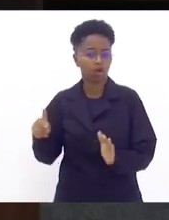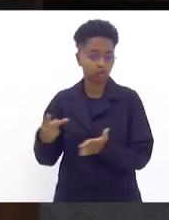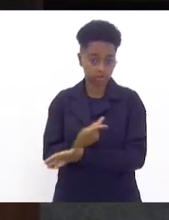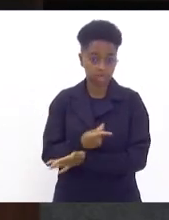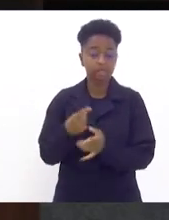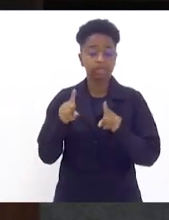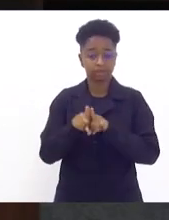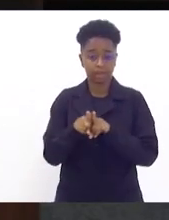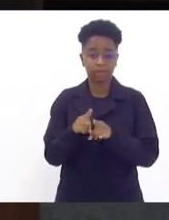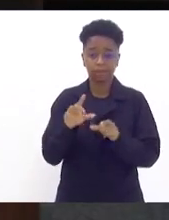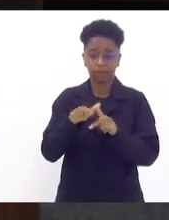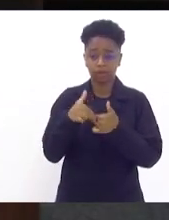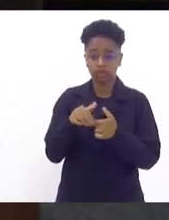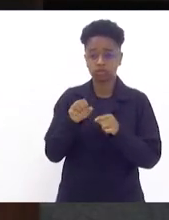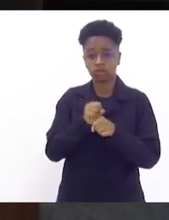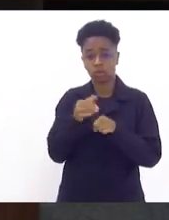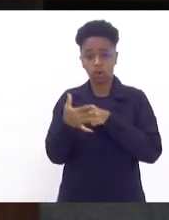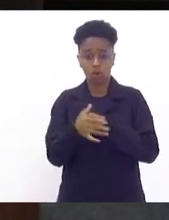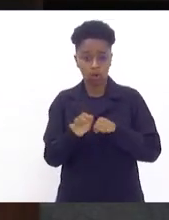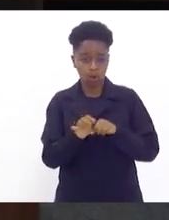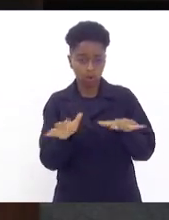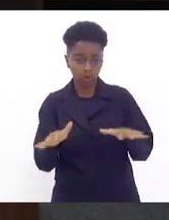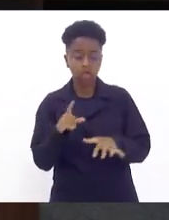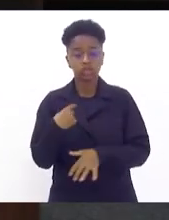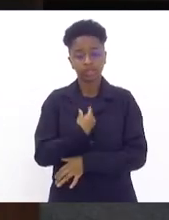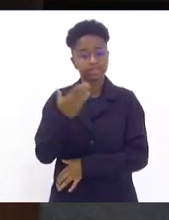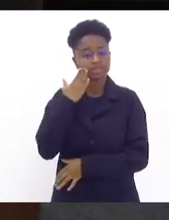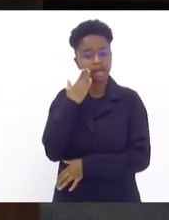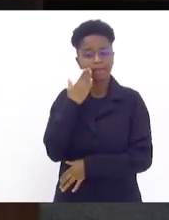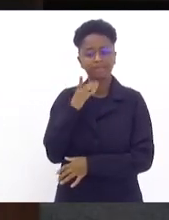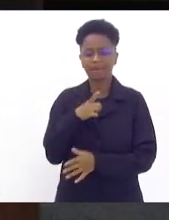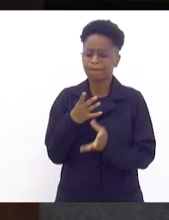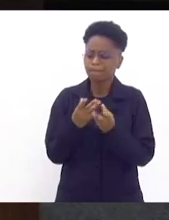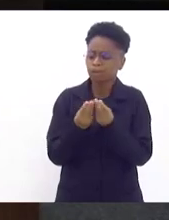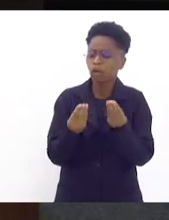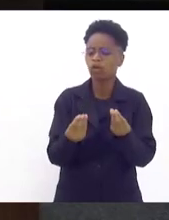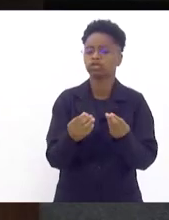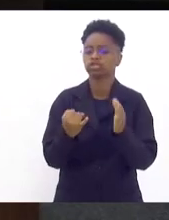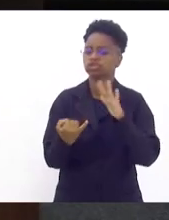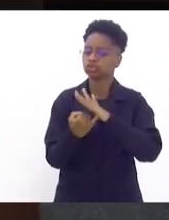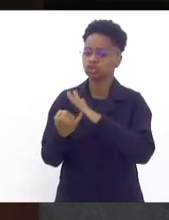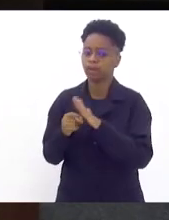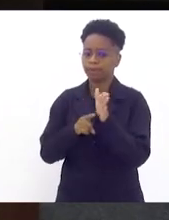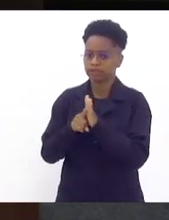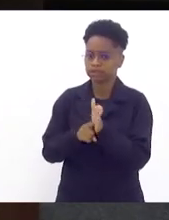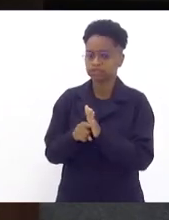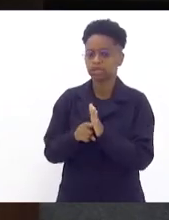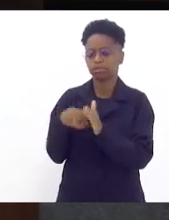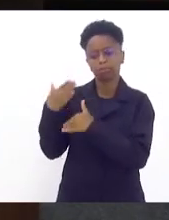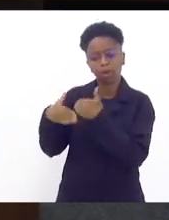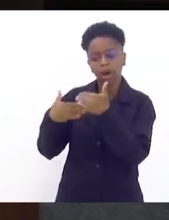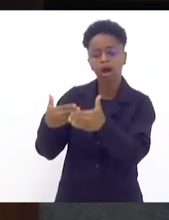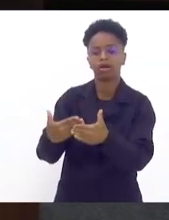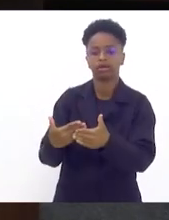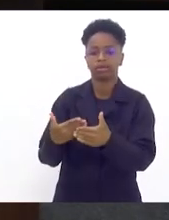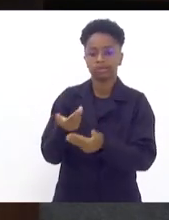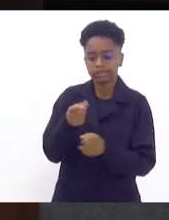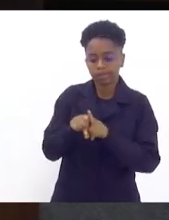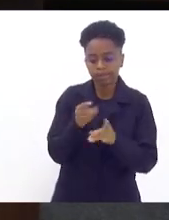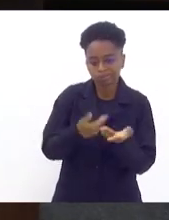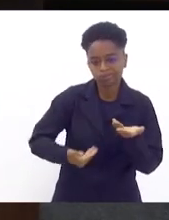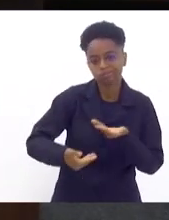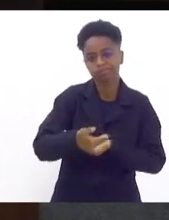conta da Covid-19, a gente viu quantas instituições de pesquisa se envolveram, cresceram com isso, e aí como muita